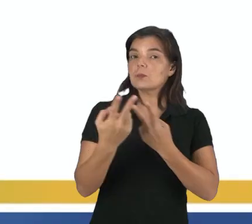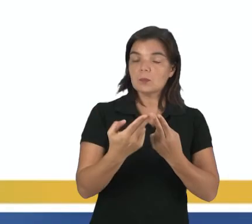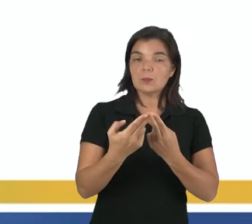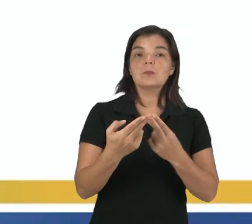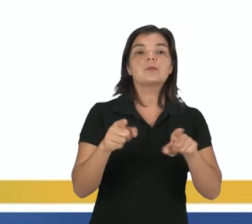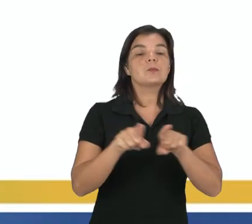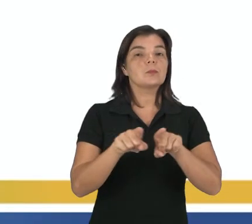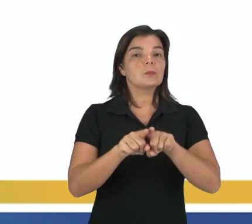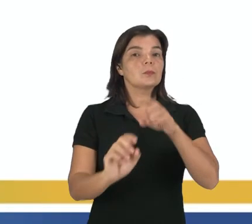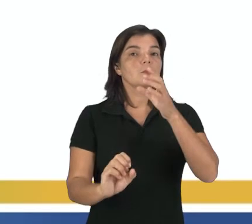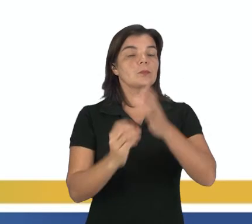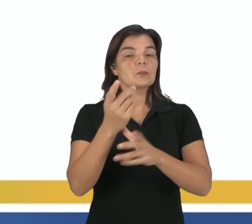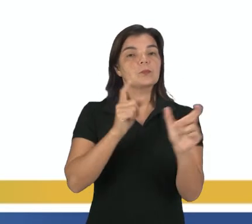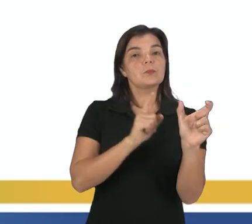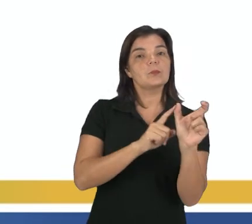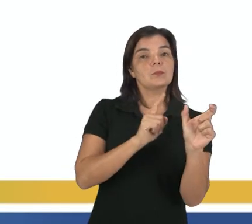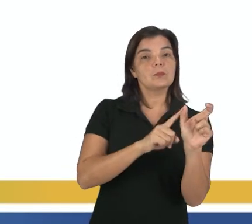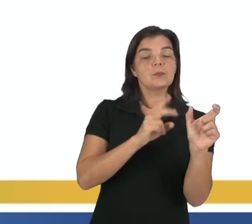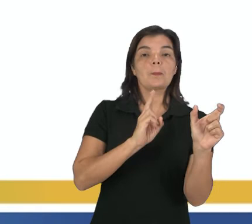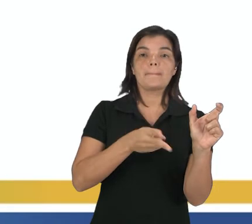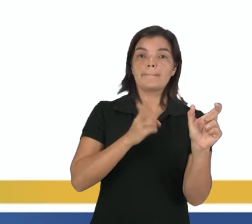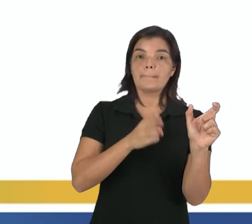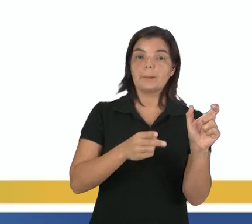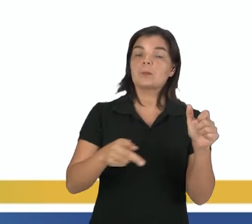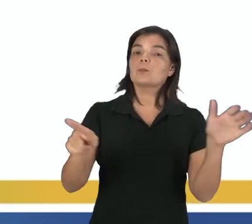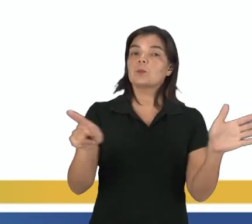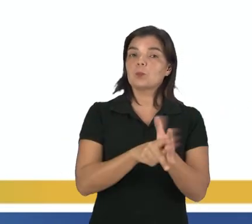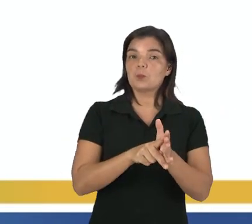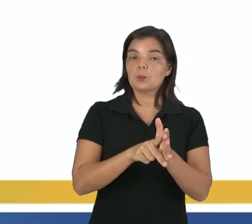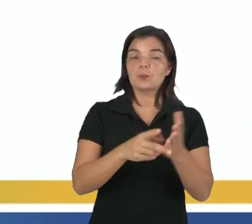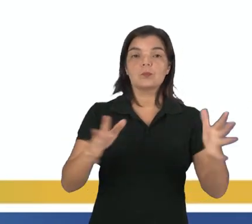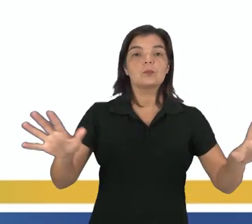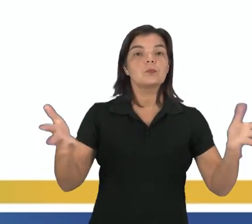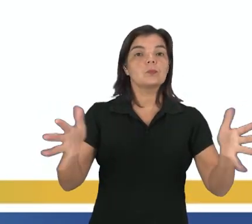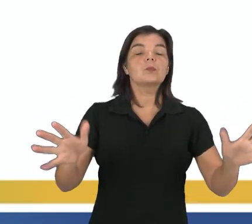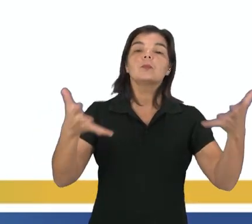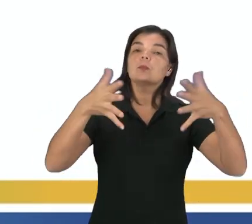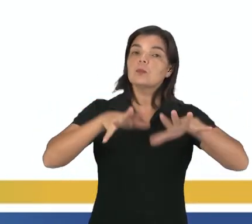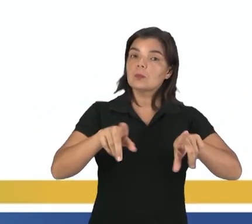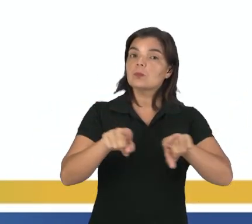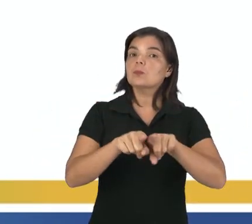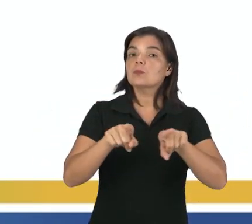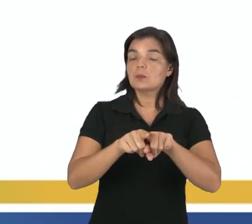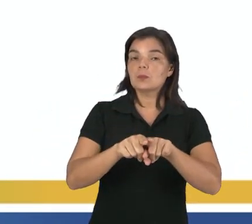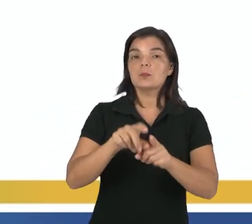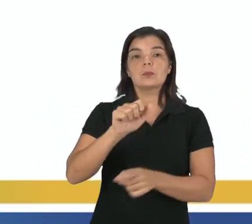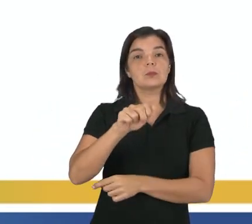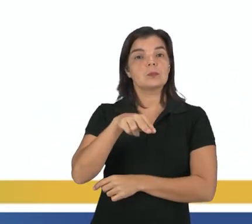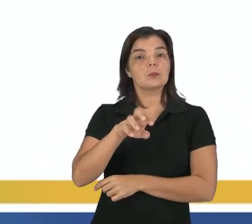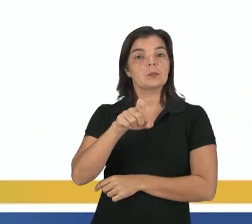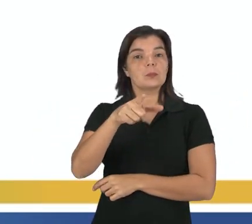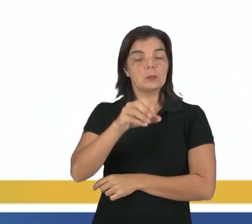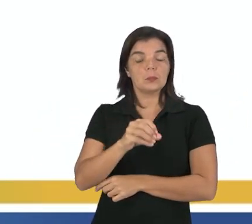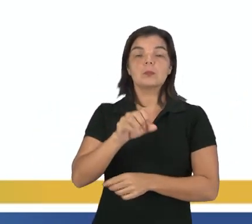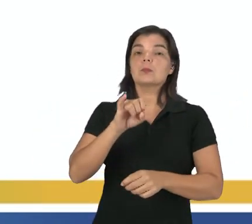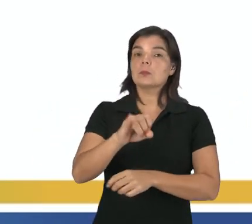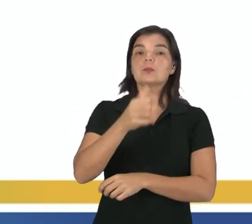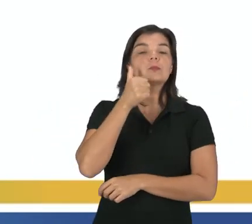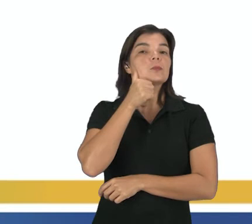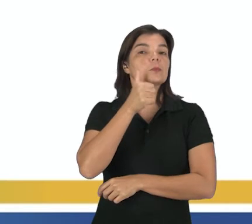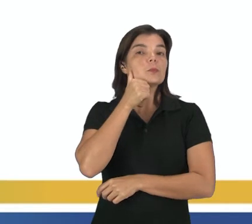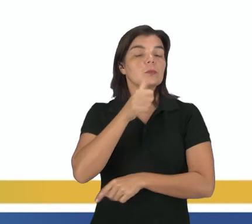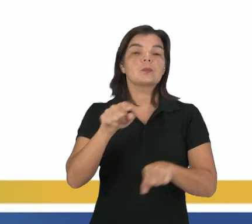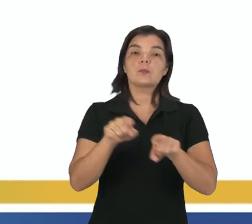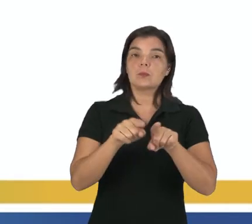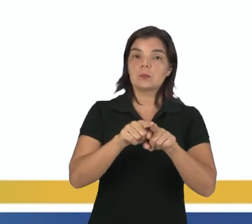mesmo, gente, que acontece com as palavras mesmo, próprio, incluso e anexo. Eu sou do gênero feminino, então